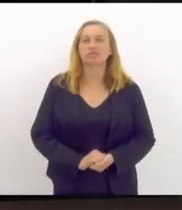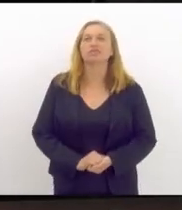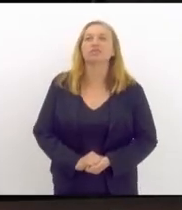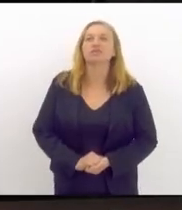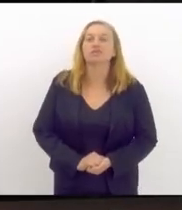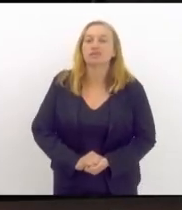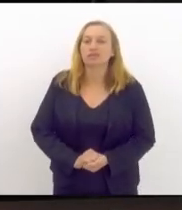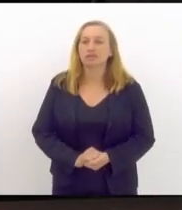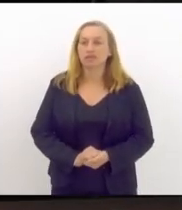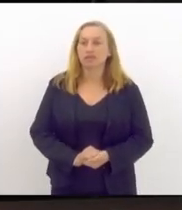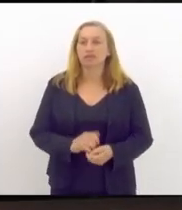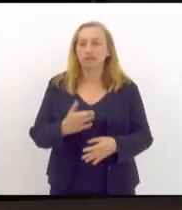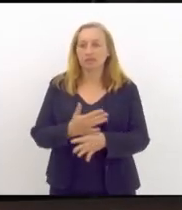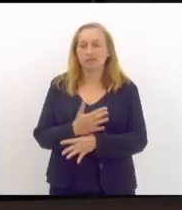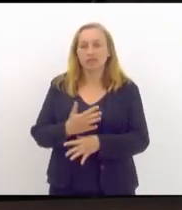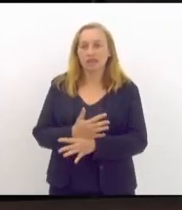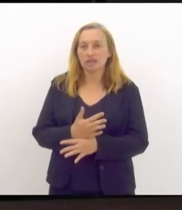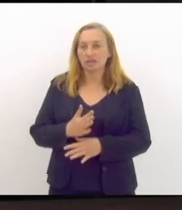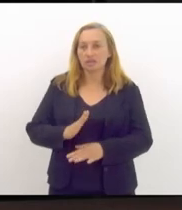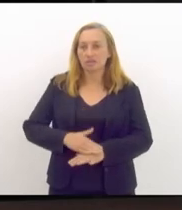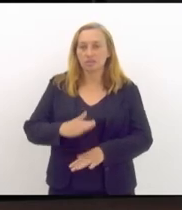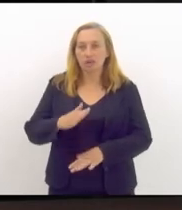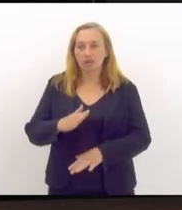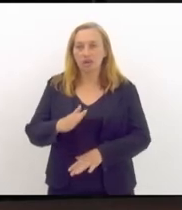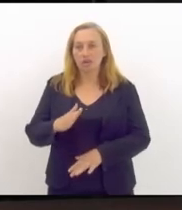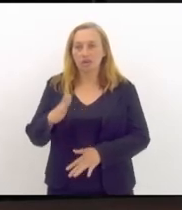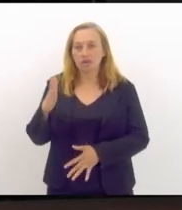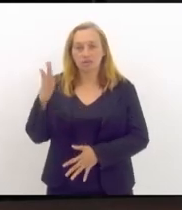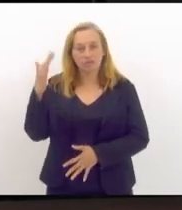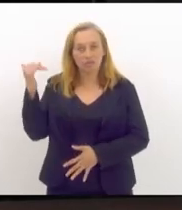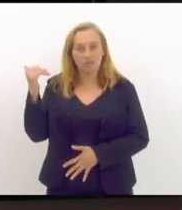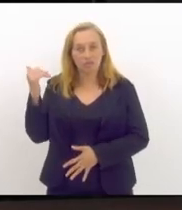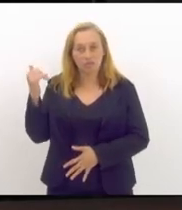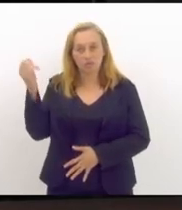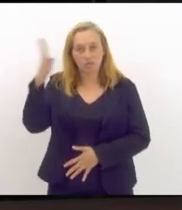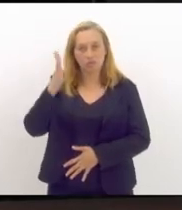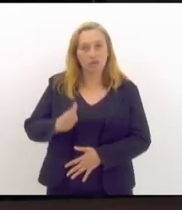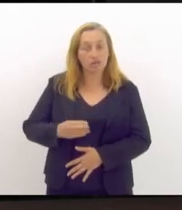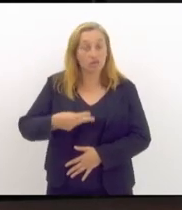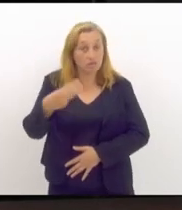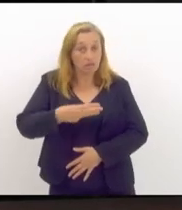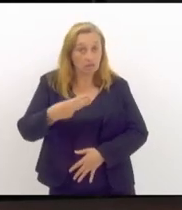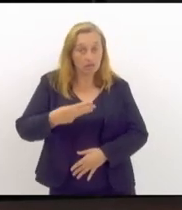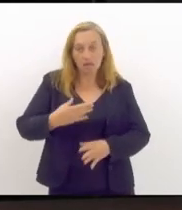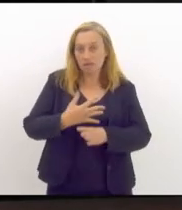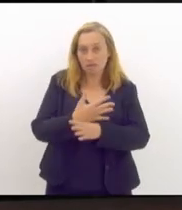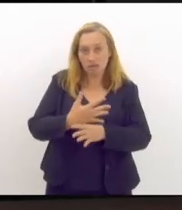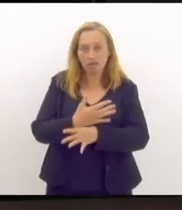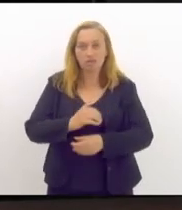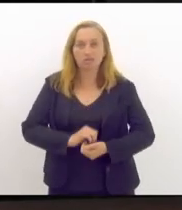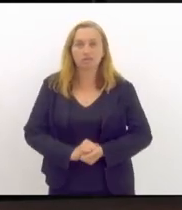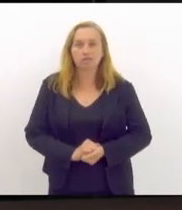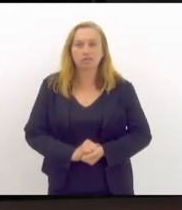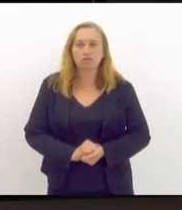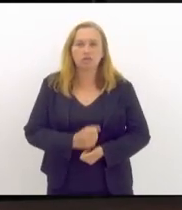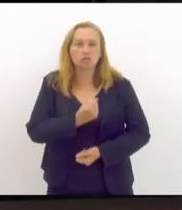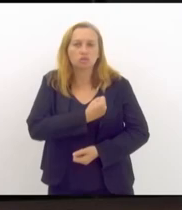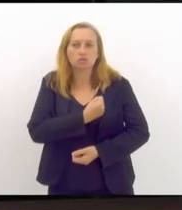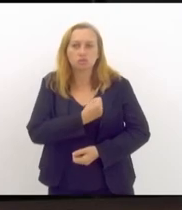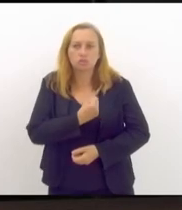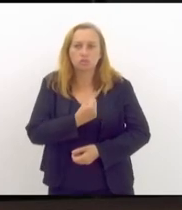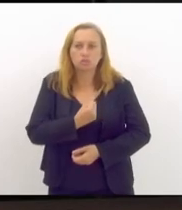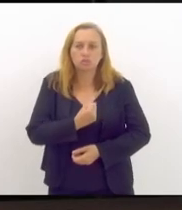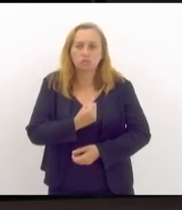cidade mais populosa do Brasil é a terceira cidade com maior número de